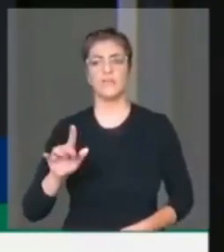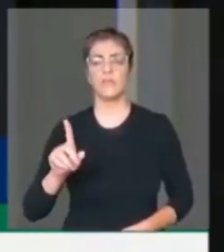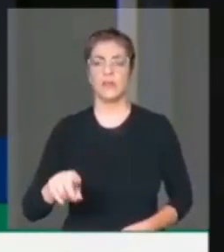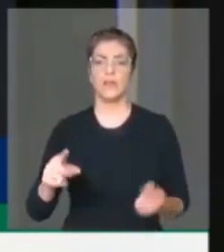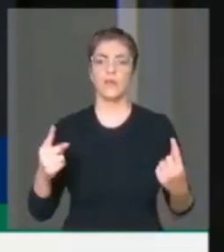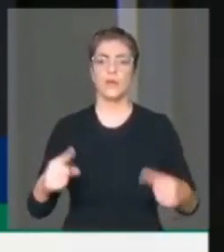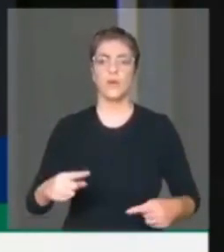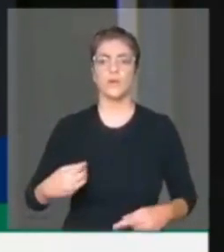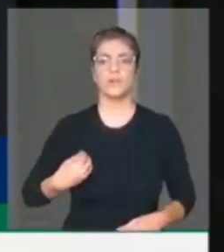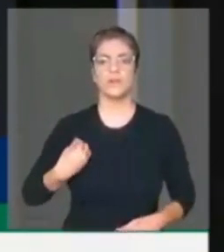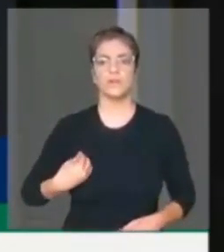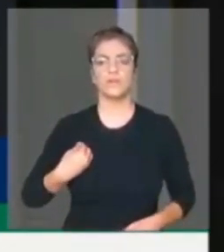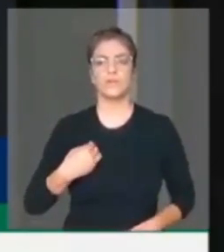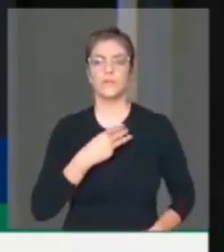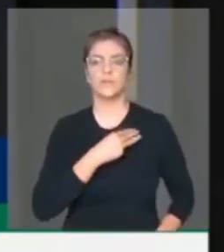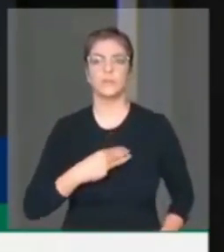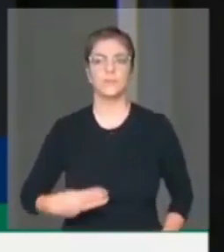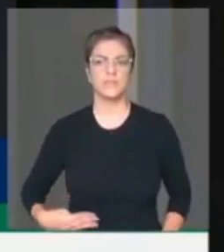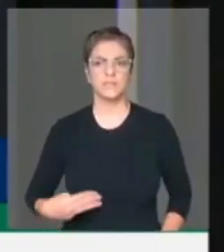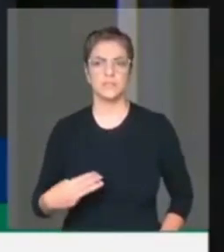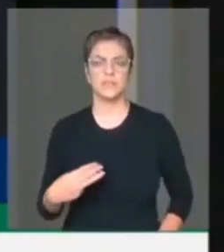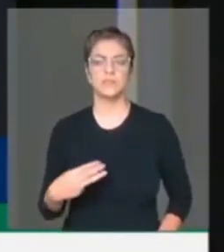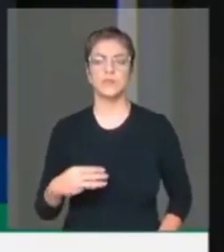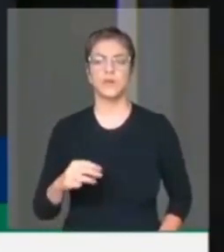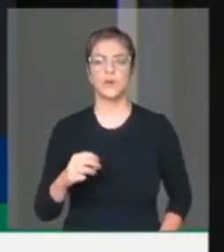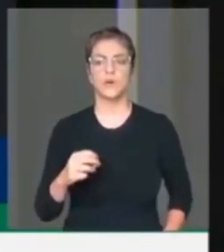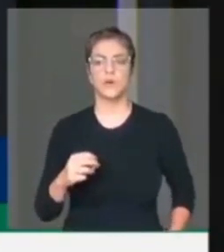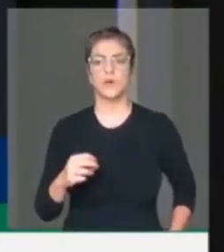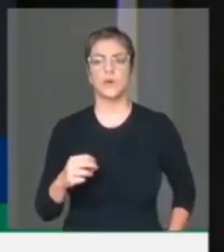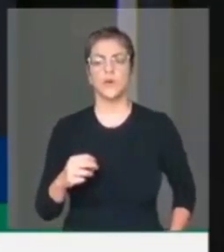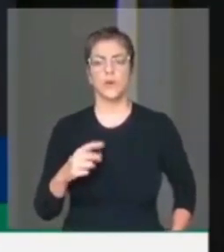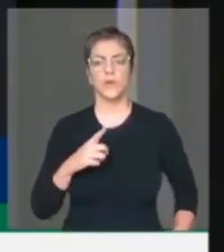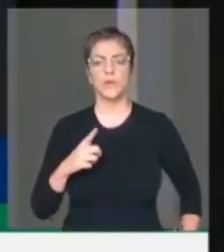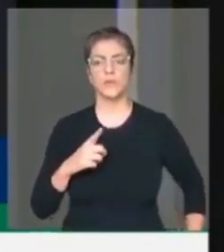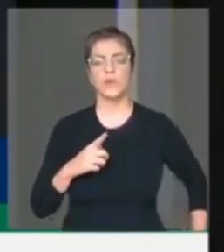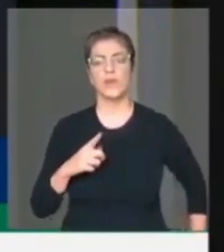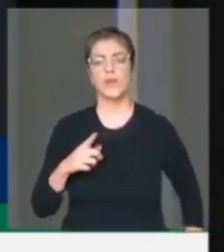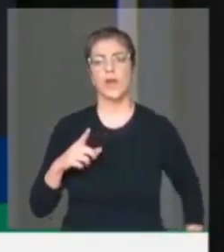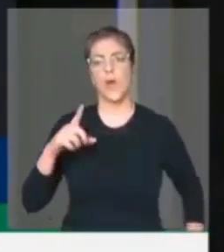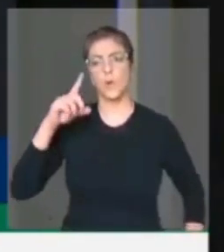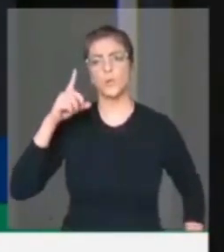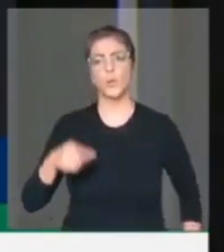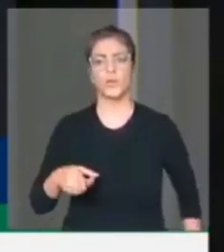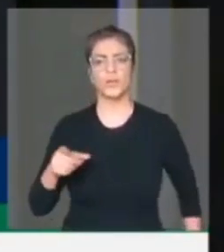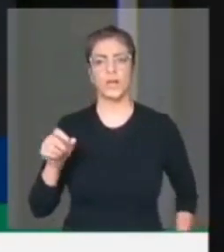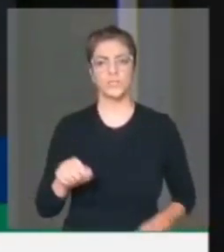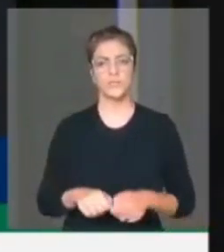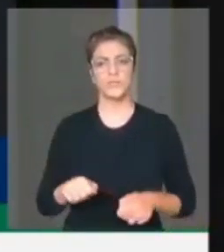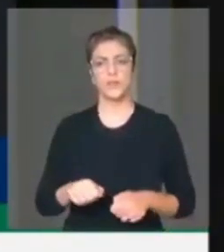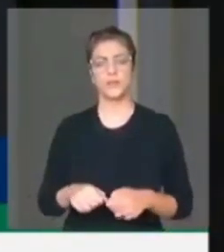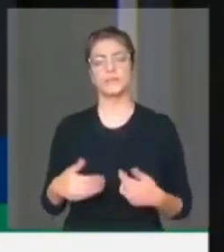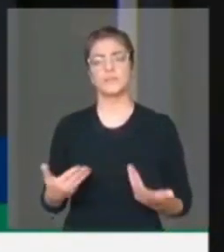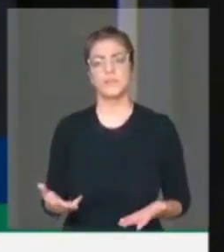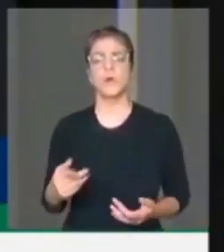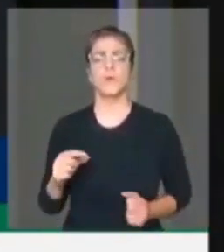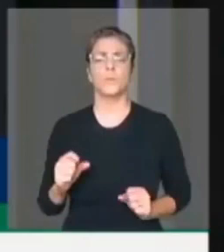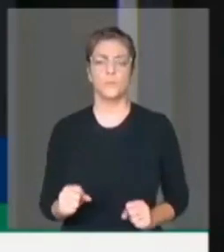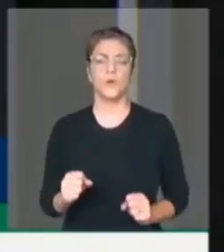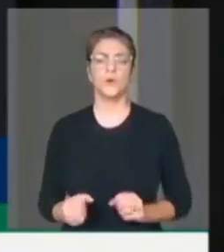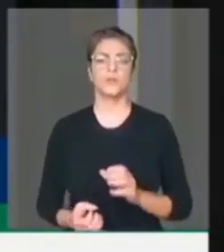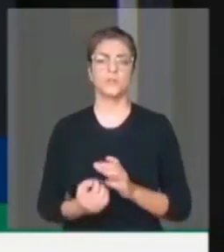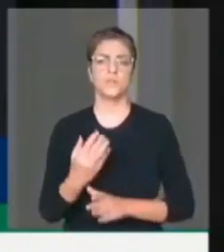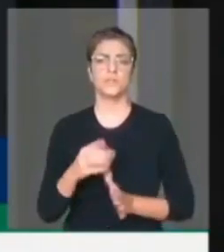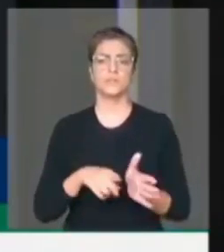contra a vida de ministros do STF e cometido por autoridades, nesse caso poderia sim ser instaurado